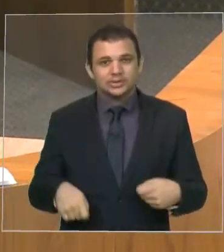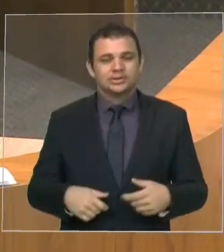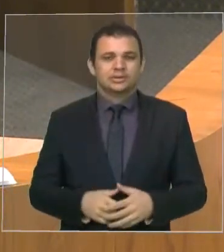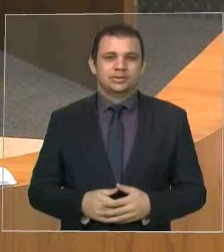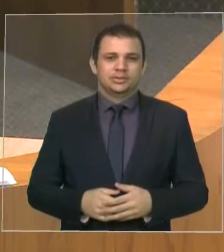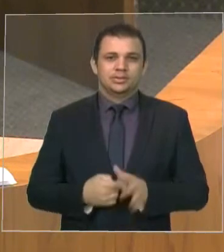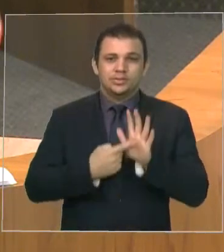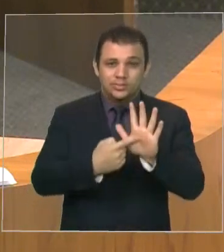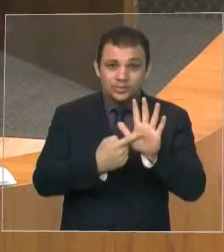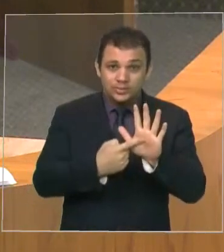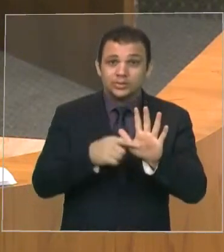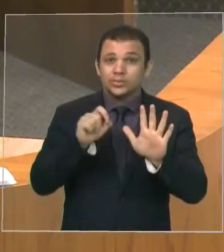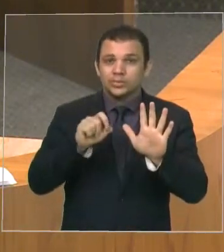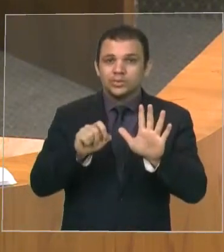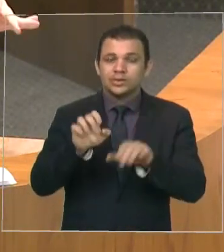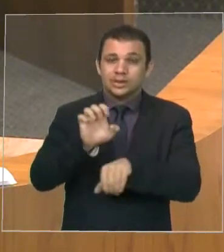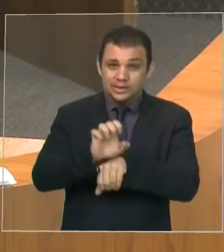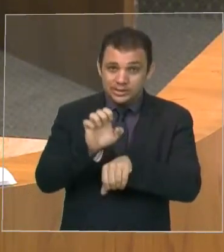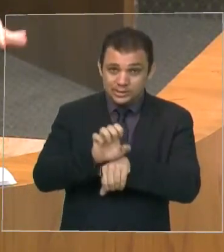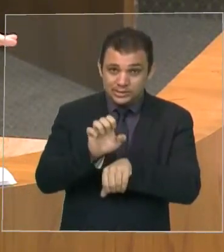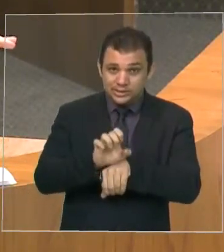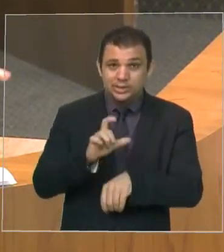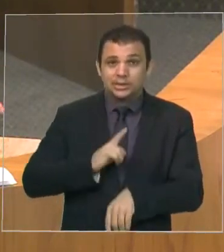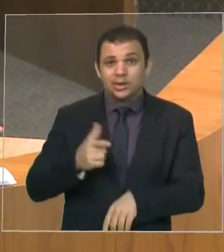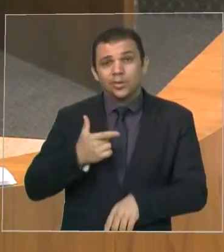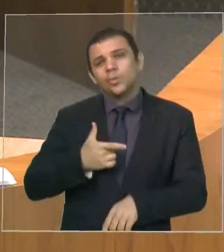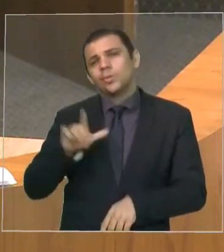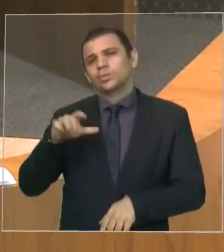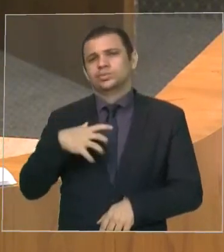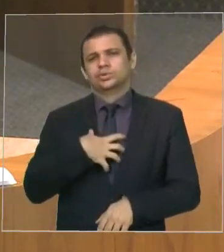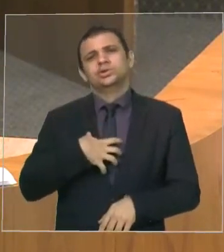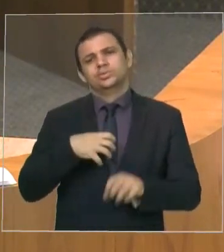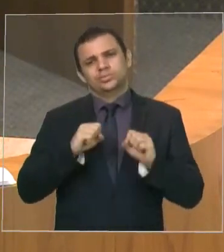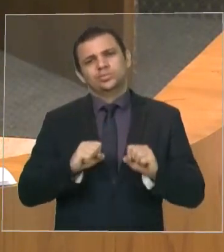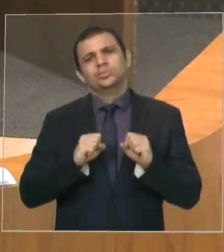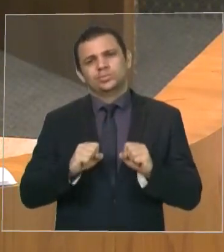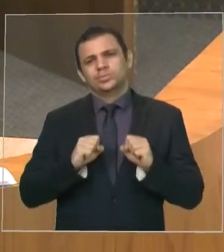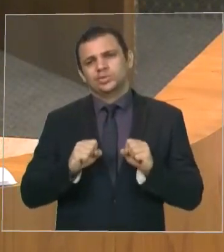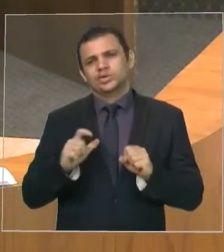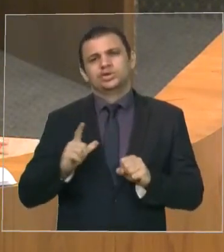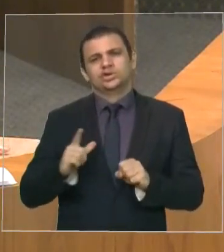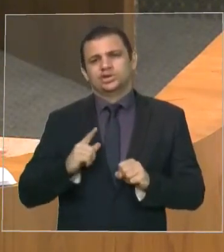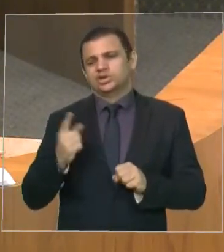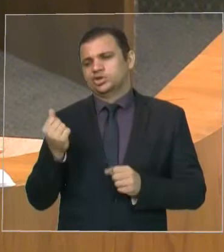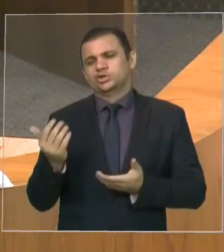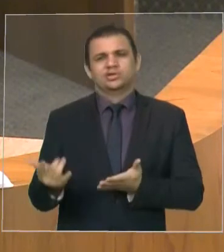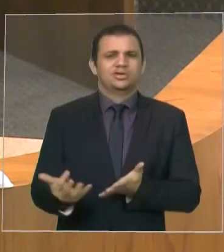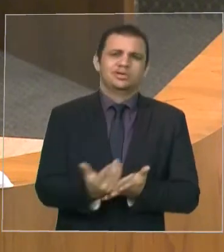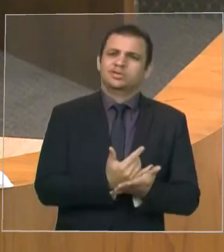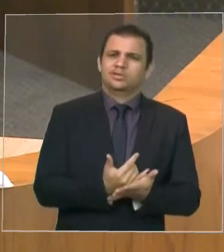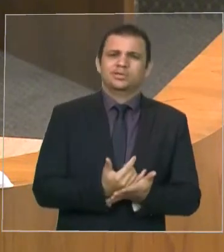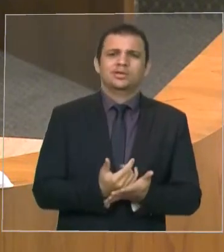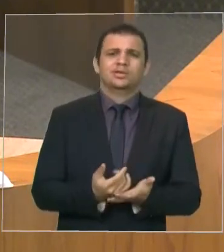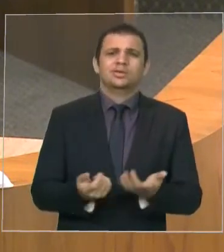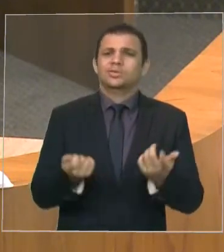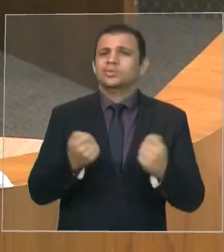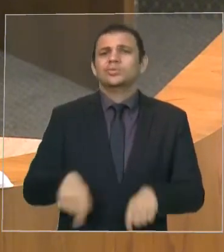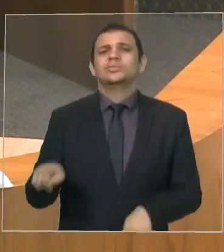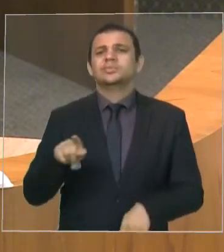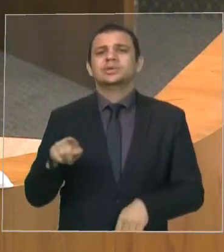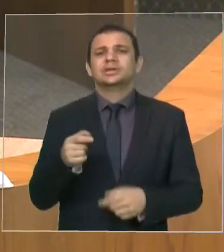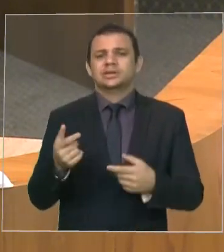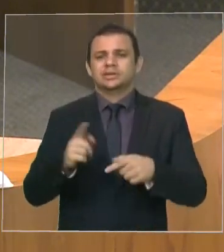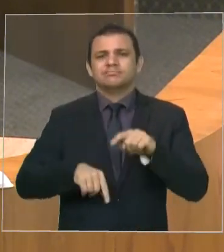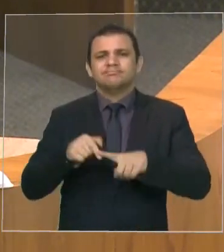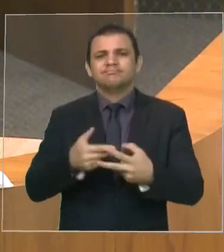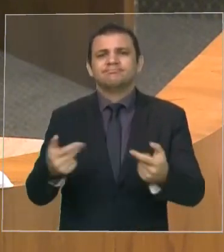tem outros, muitos outros meios de garantir sua arrecadação sem ter que tomar o bem do